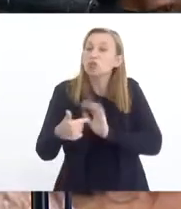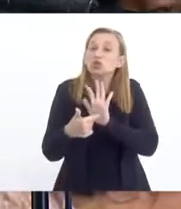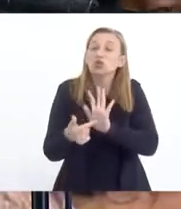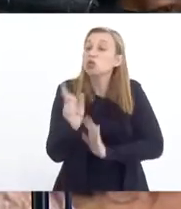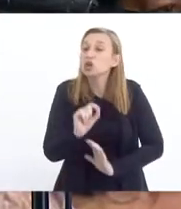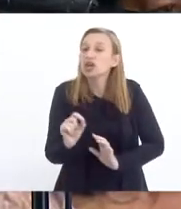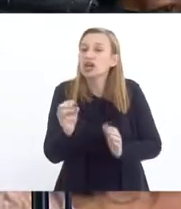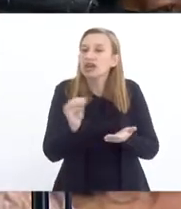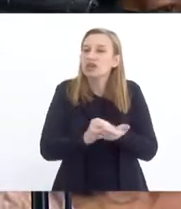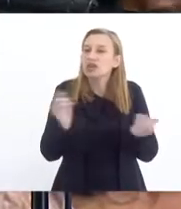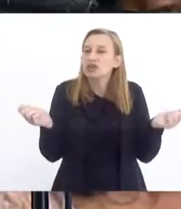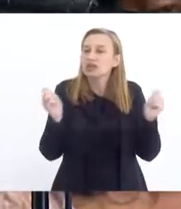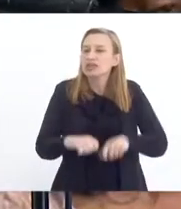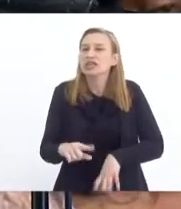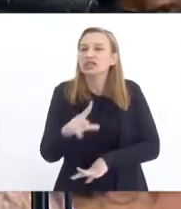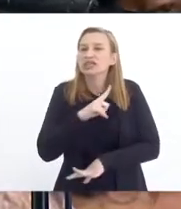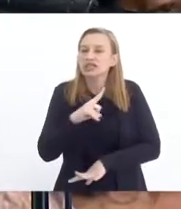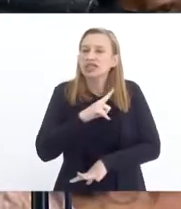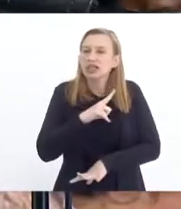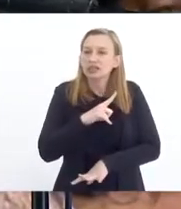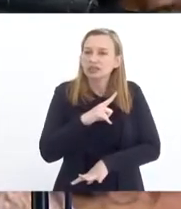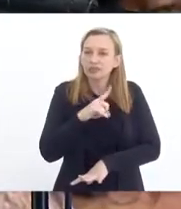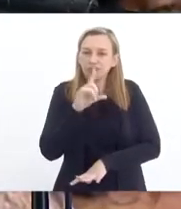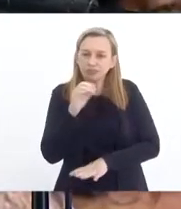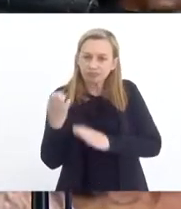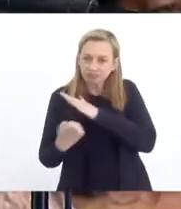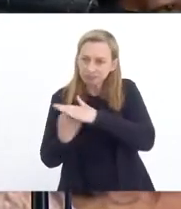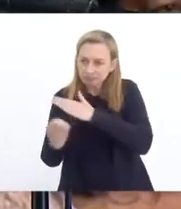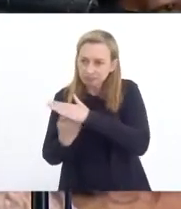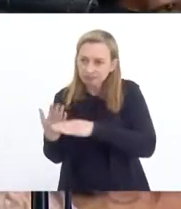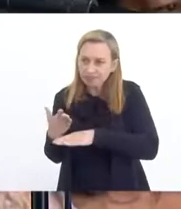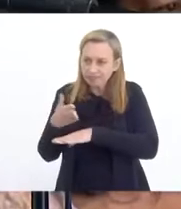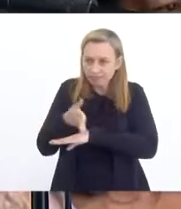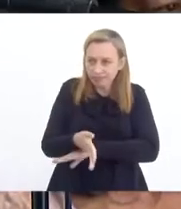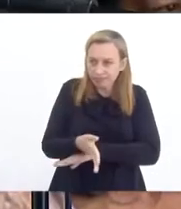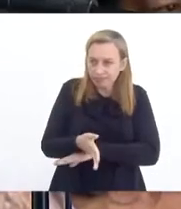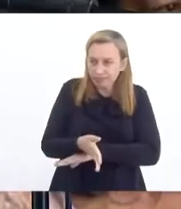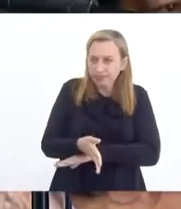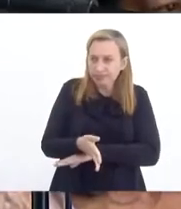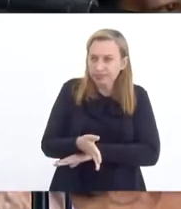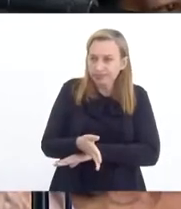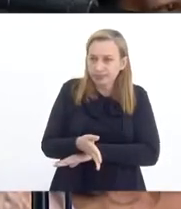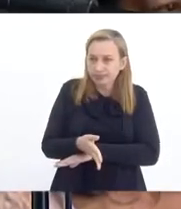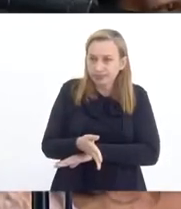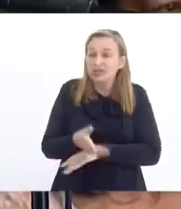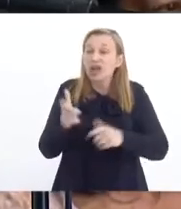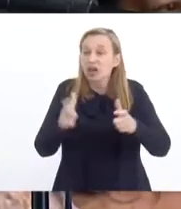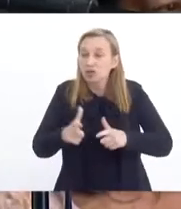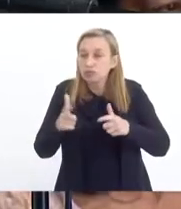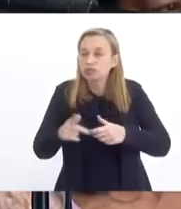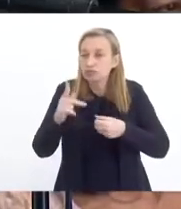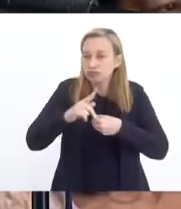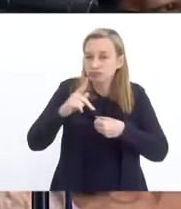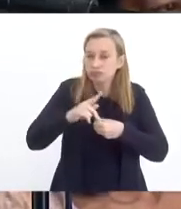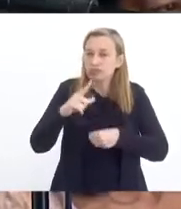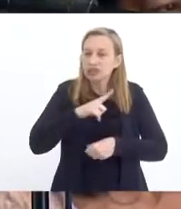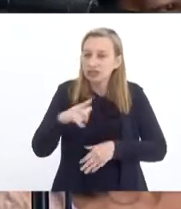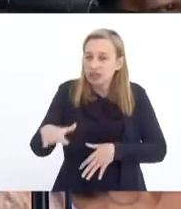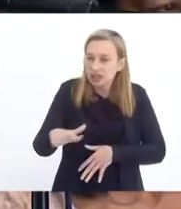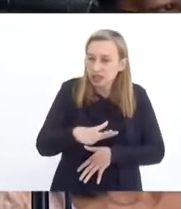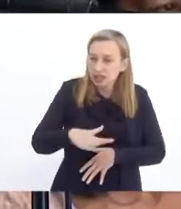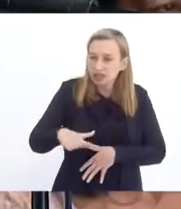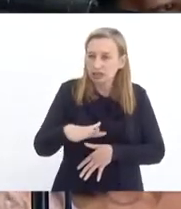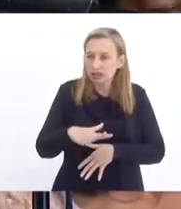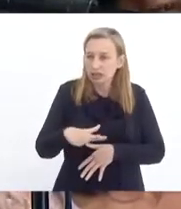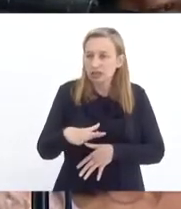a incapacidade que tem, pelo menos das empresas que entraram no lugar onde a Petrobras ocupava esse espaço antes,